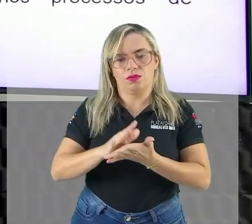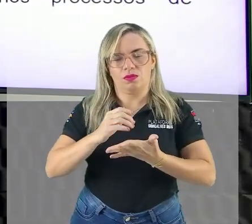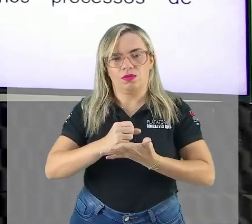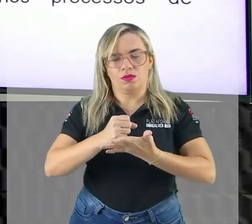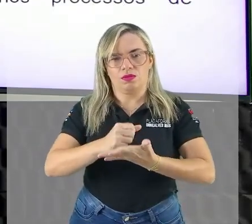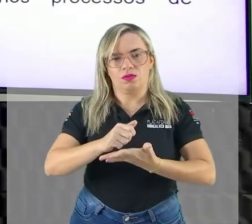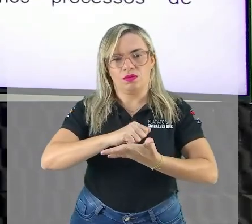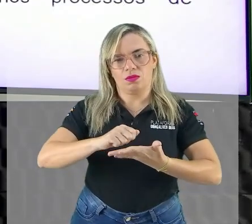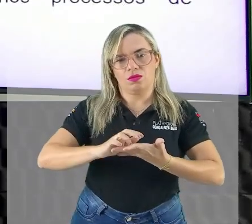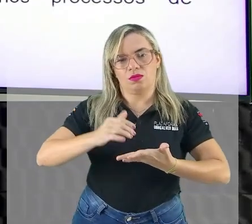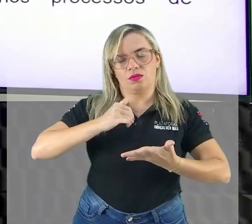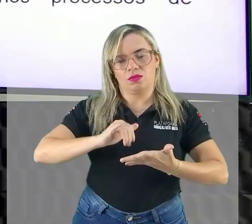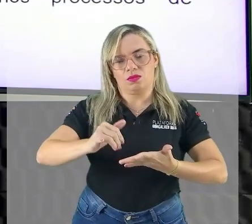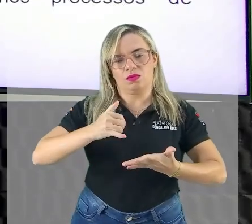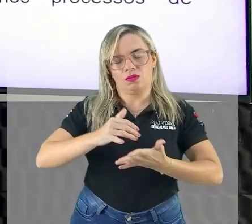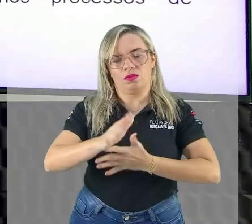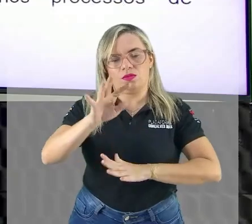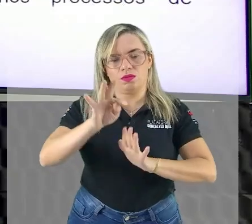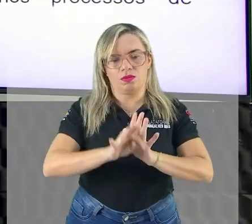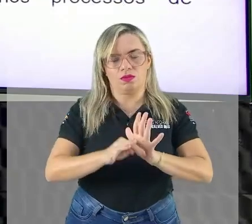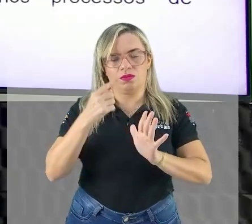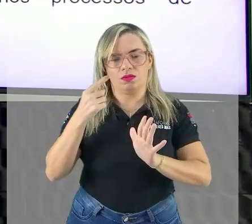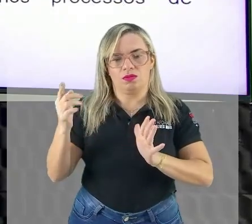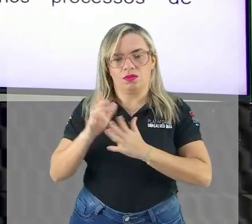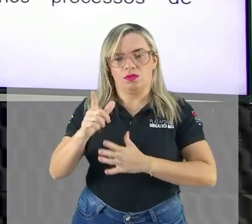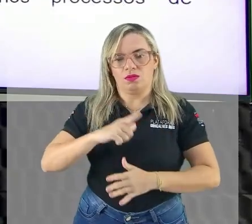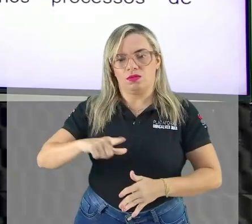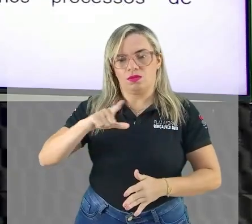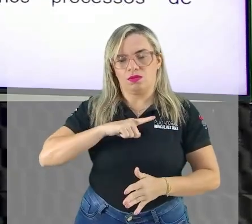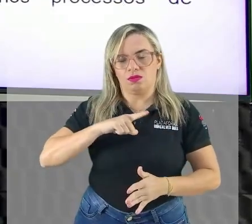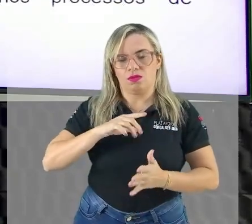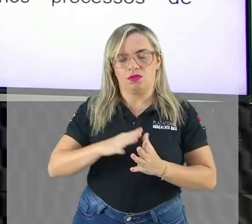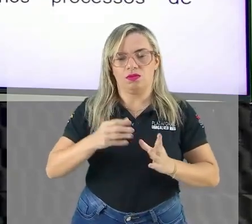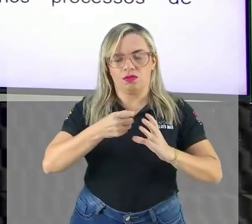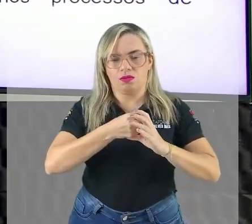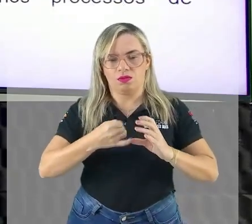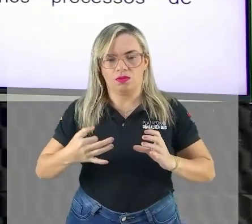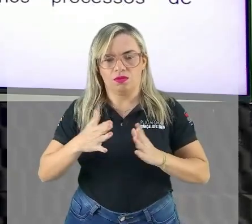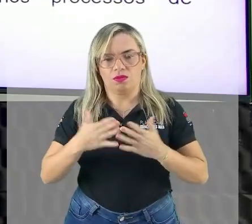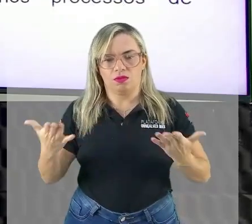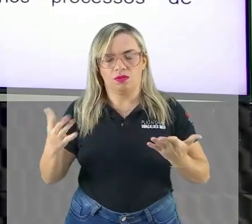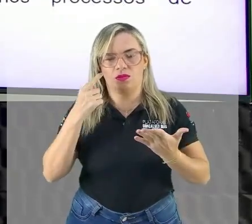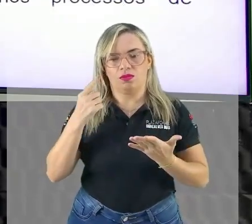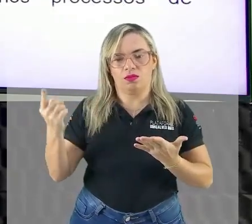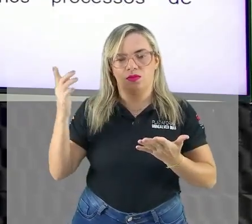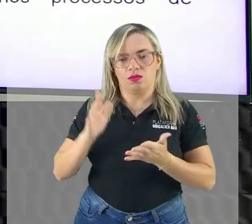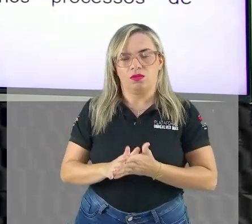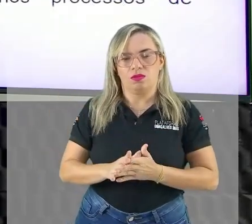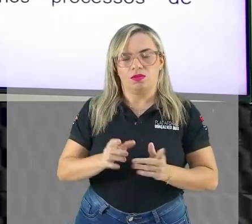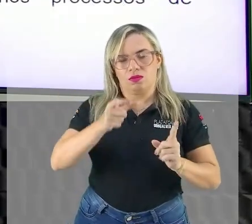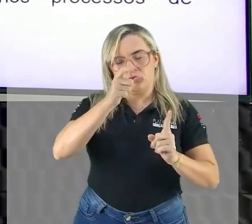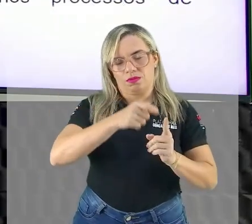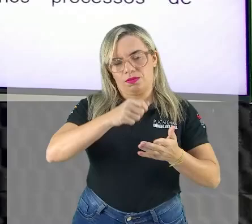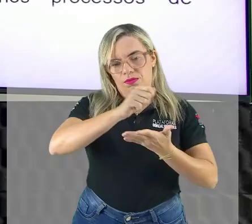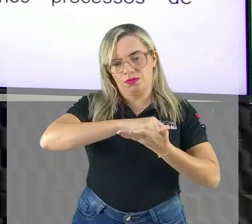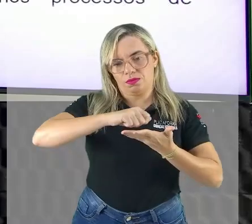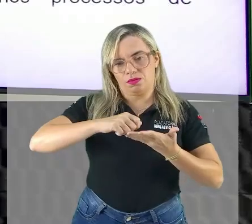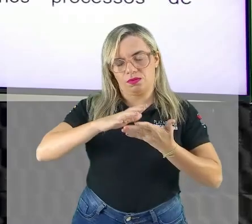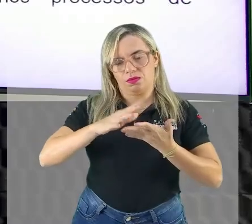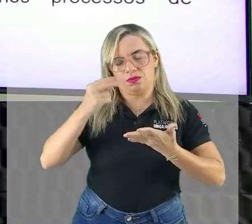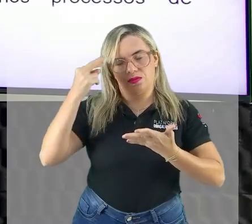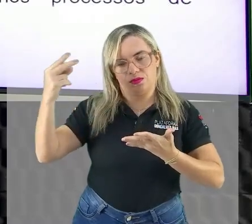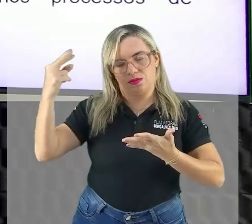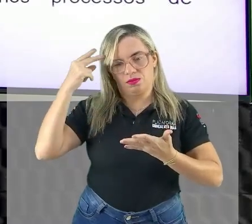narrando, que vai descrevendo no texto, e aí a gente vê que a gente tem as perspectivas acionadas pelos sujeitos na escrita de